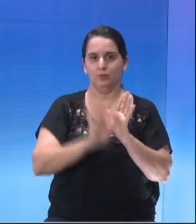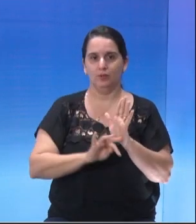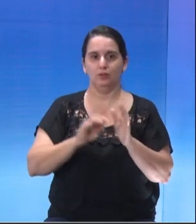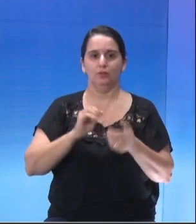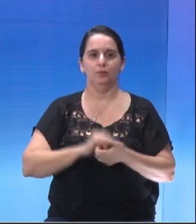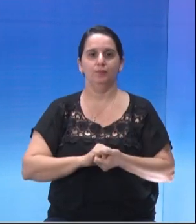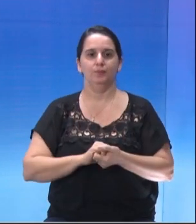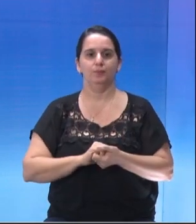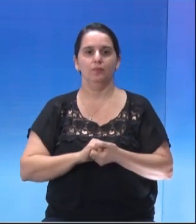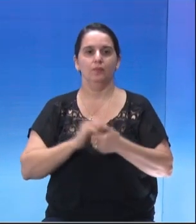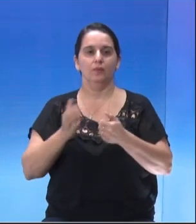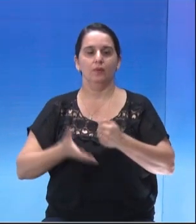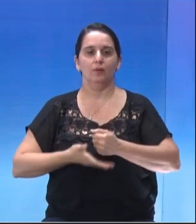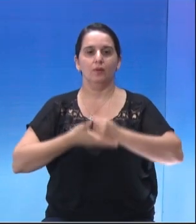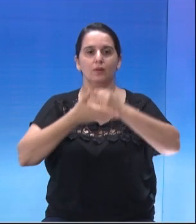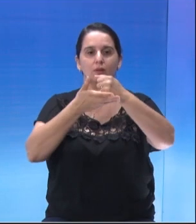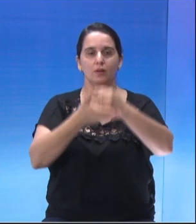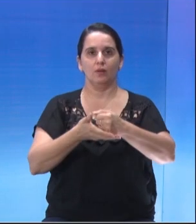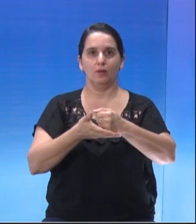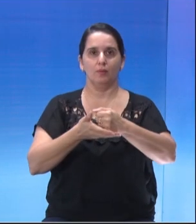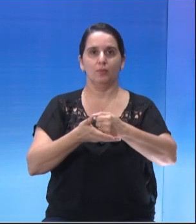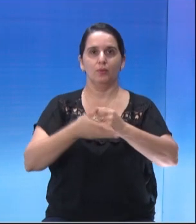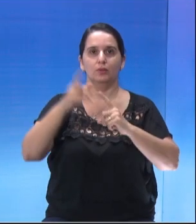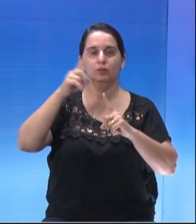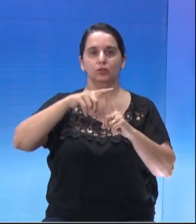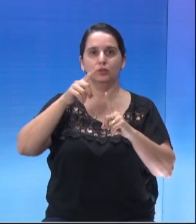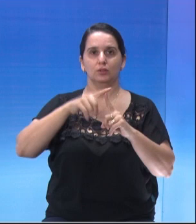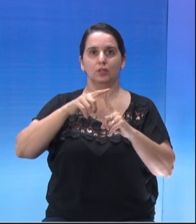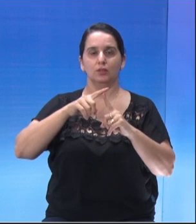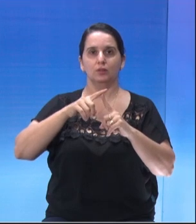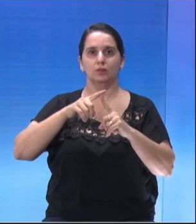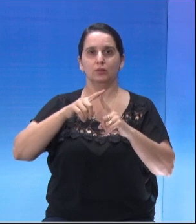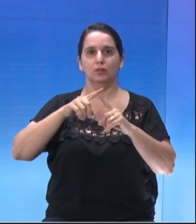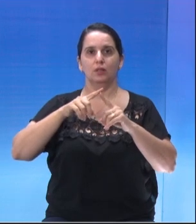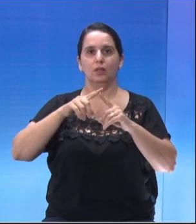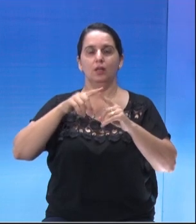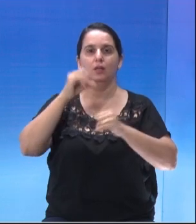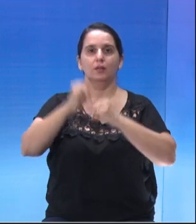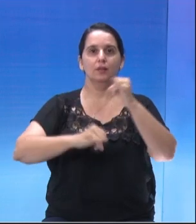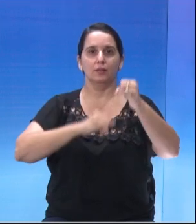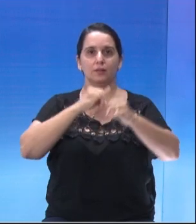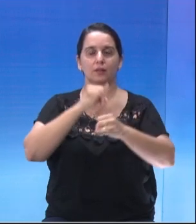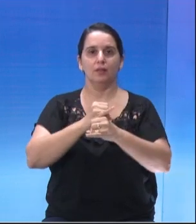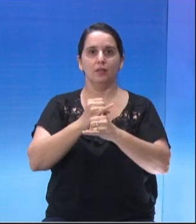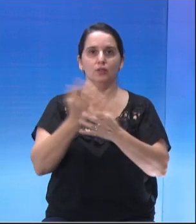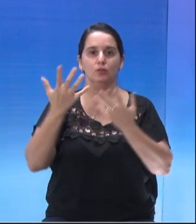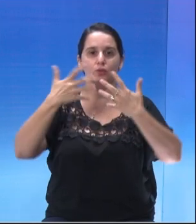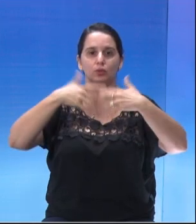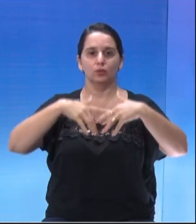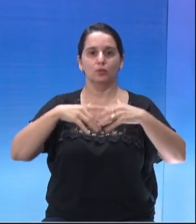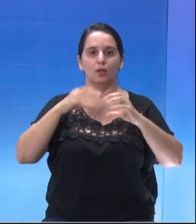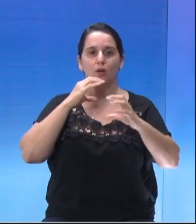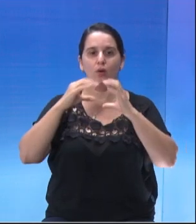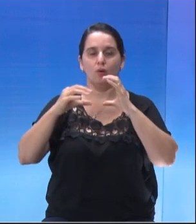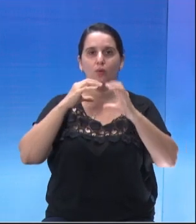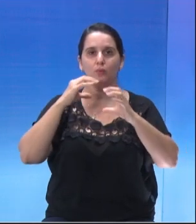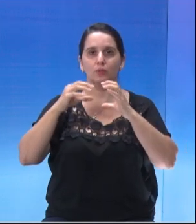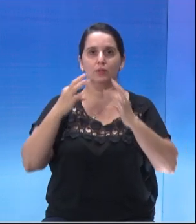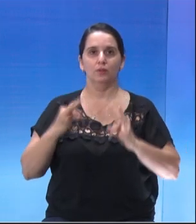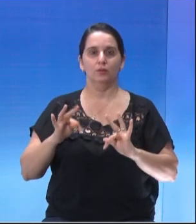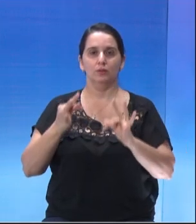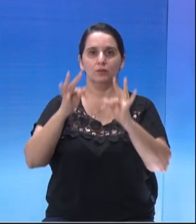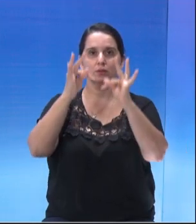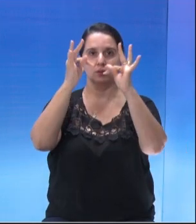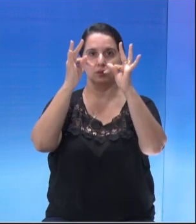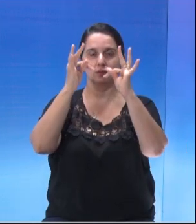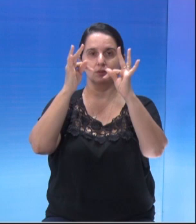temos, então, um suporte textual em gêneros digitais, que é a caracterização dos interlocutores da comunicação tecnológica,